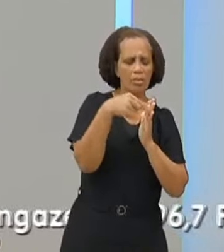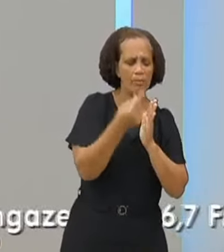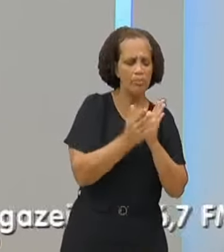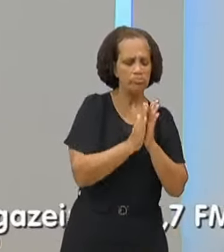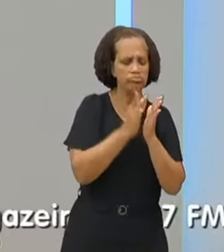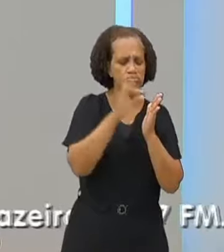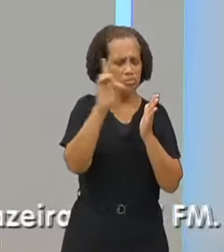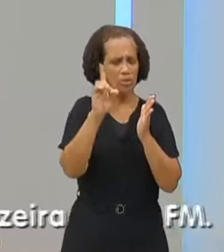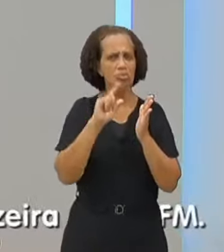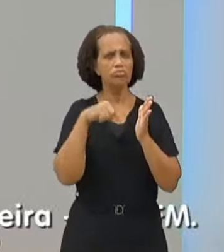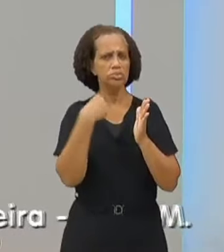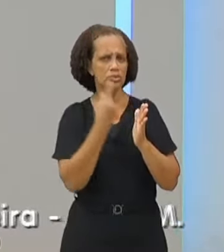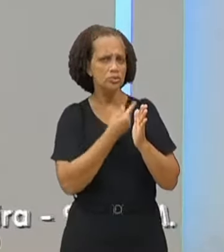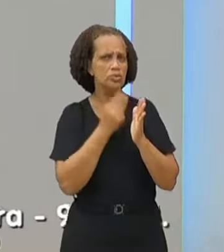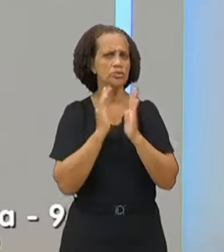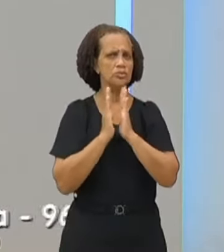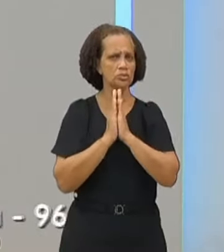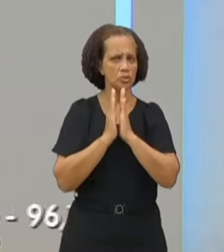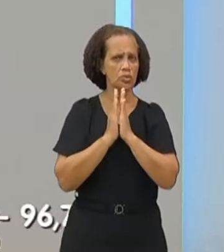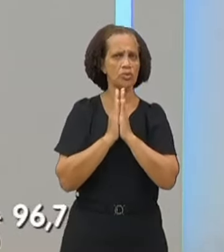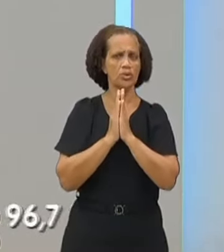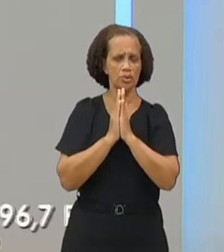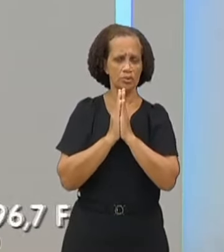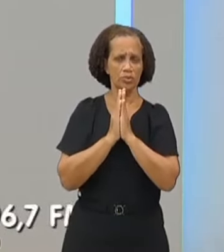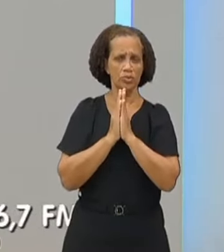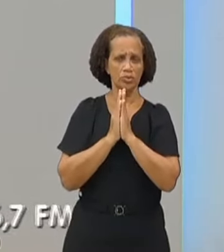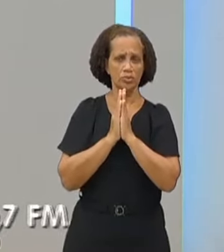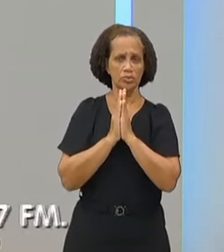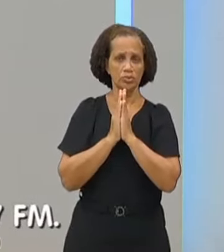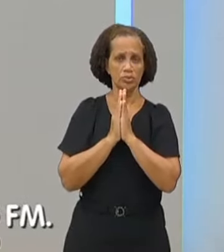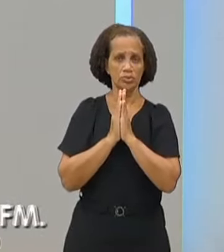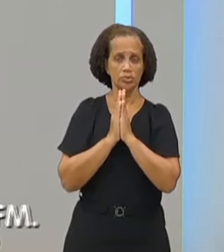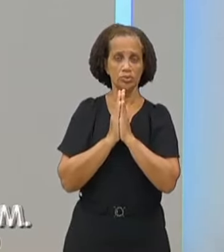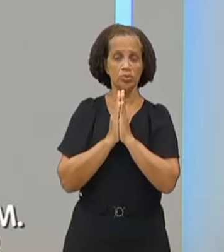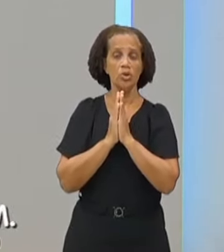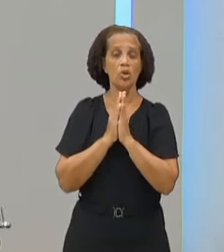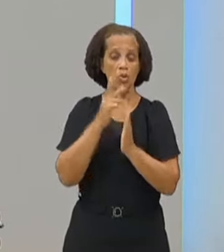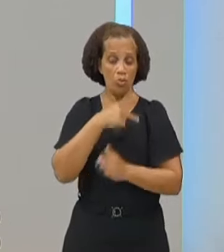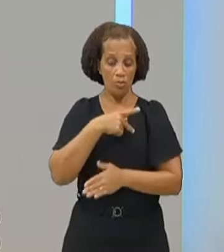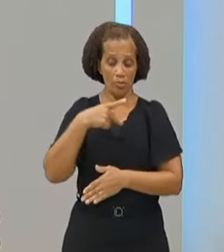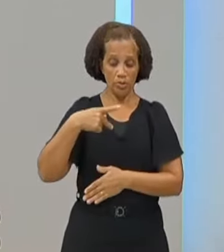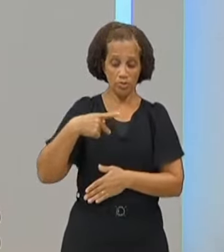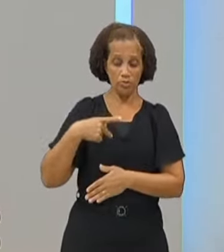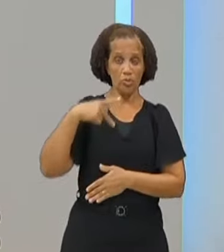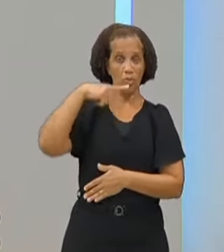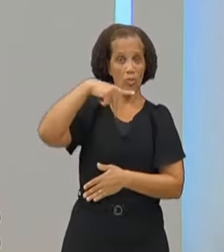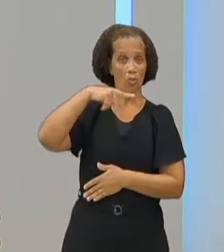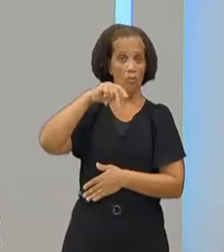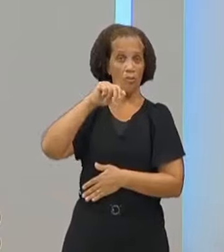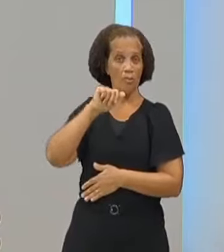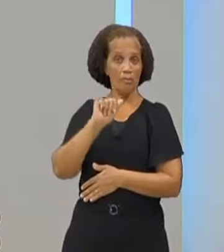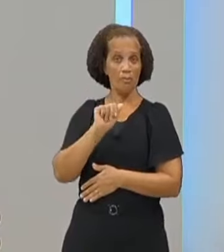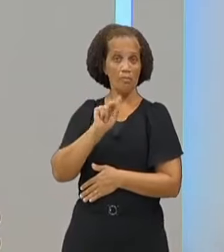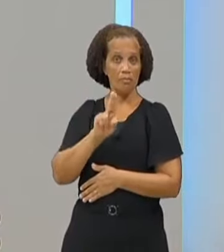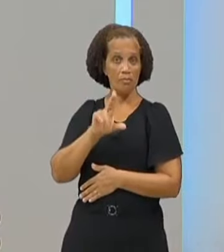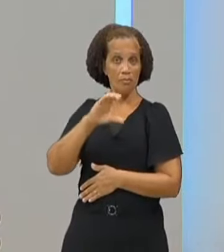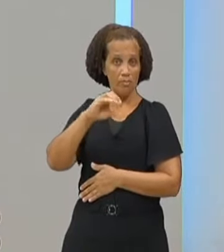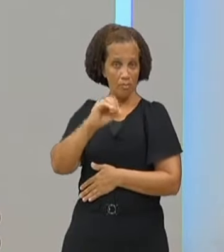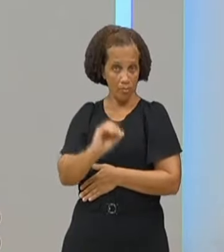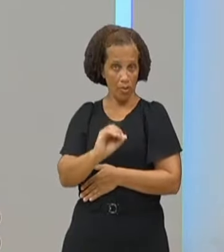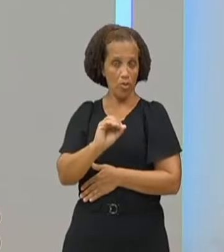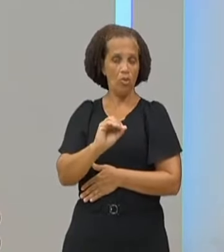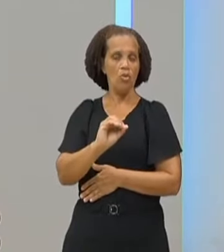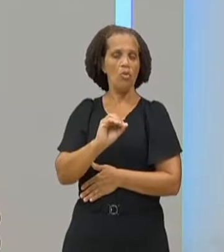palavra de Deus, feita pelo pastor Paulo Cristóvão, que depois nos convidou a estarmos